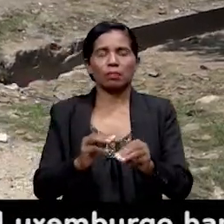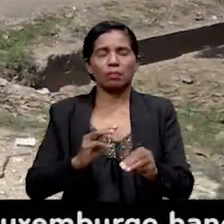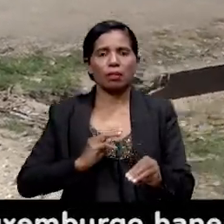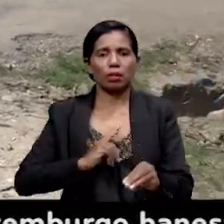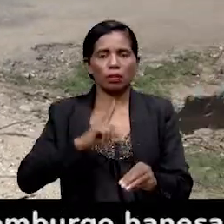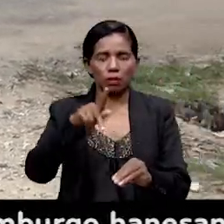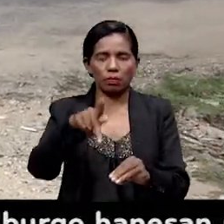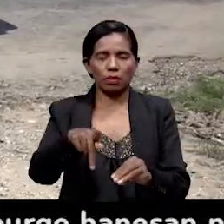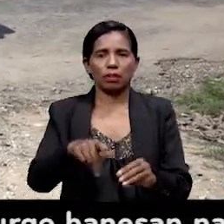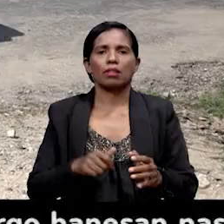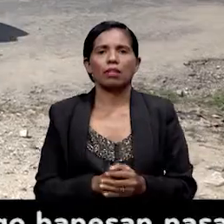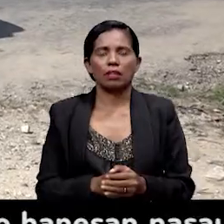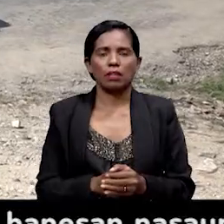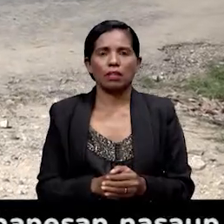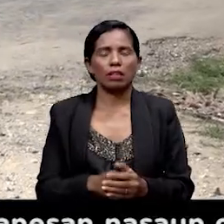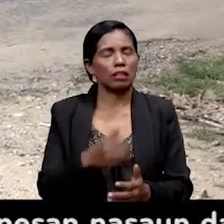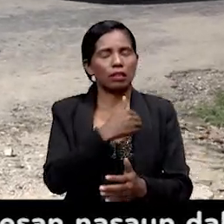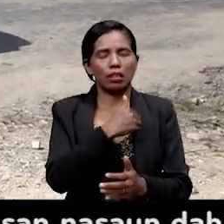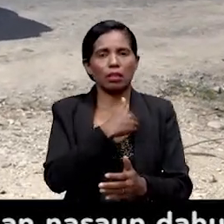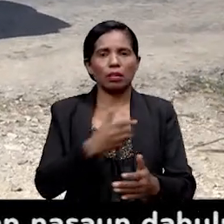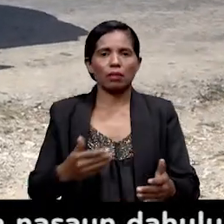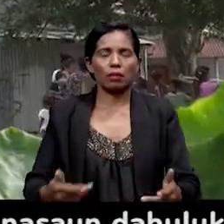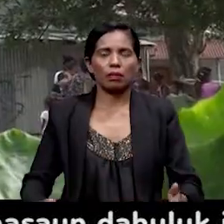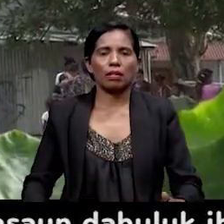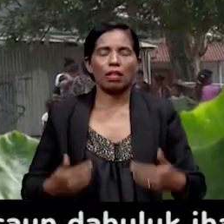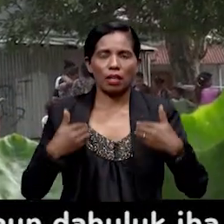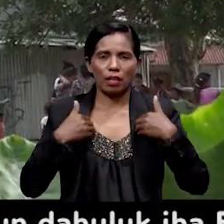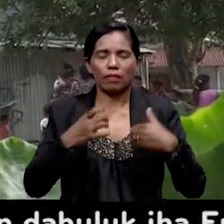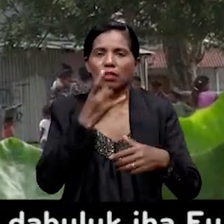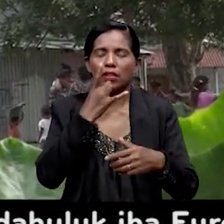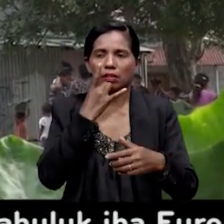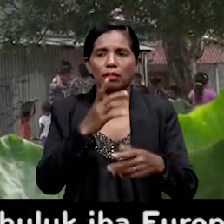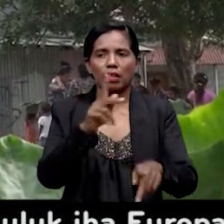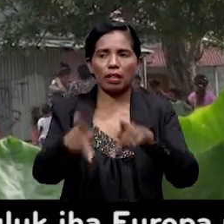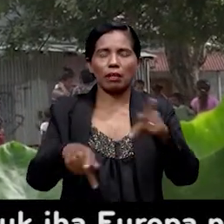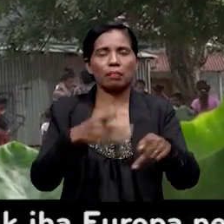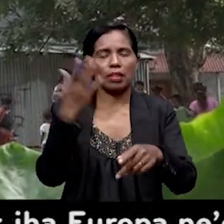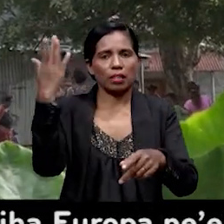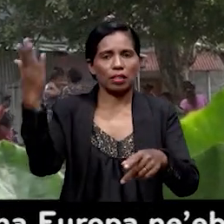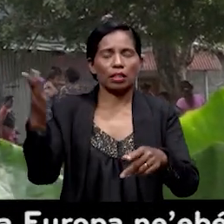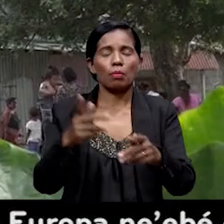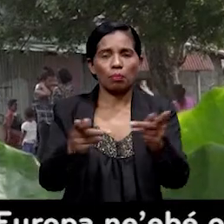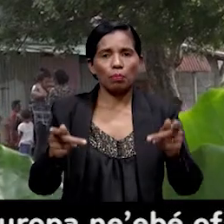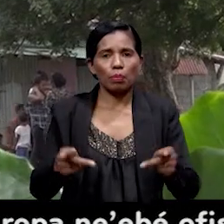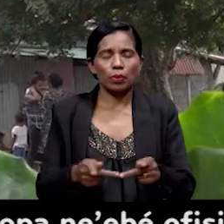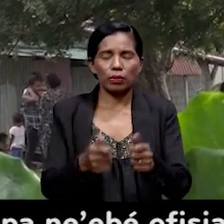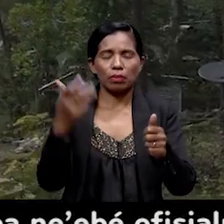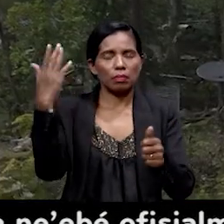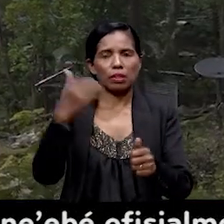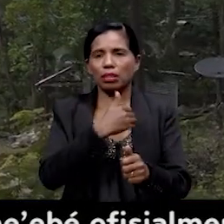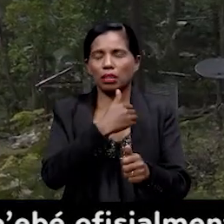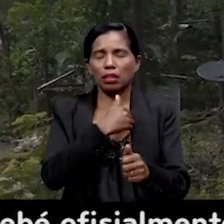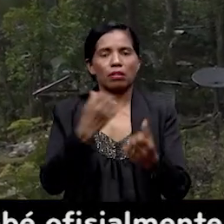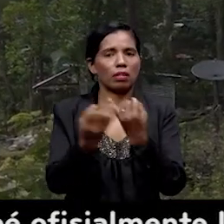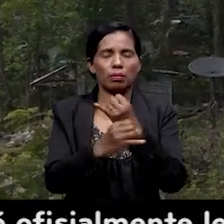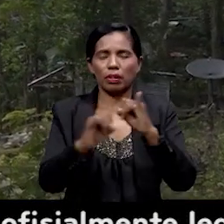administrativo Iliomar município Lauteng, sem moris ia na kukun laran. Comunidade ia posto Iliomar hateteng, to agora sira sidak sente o kung ang,